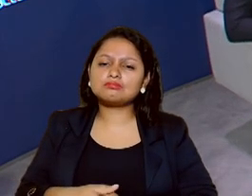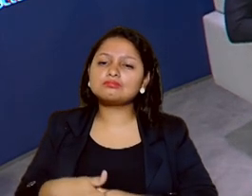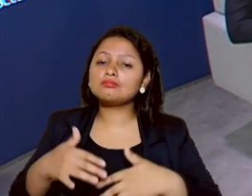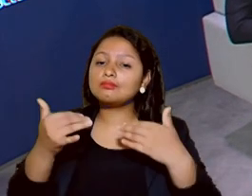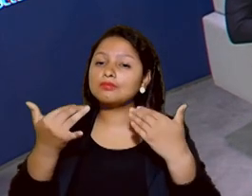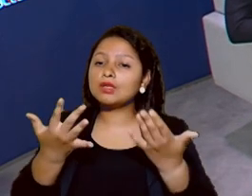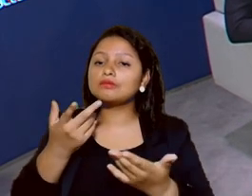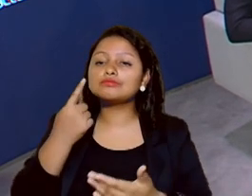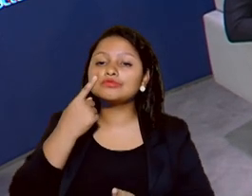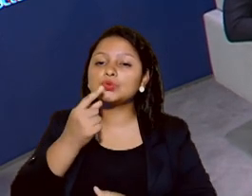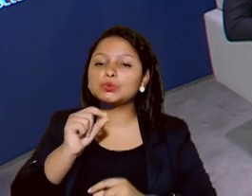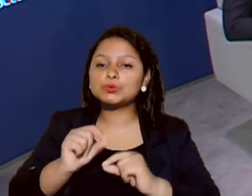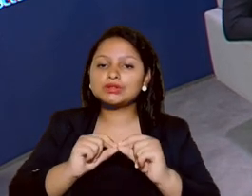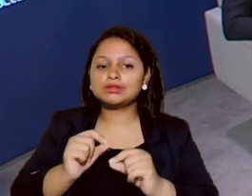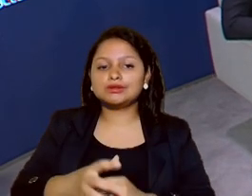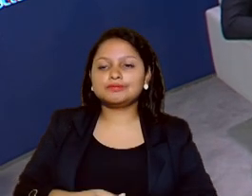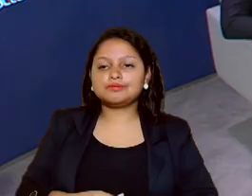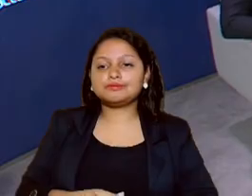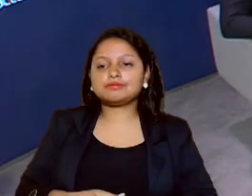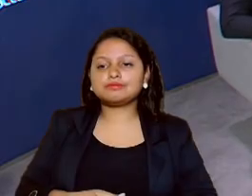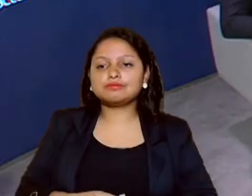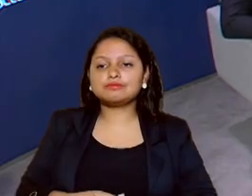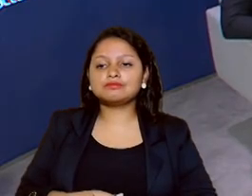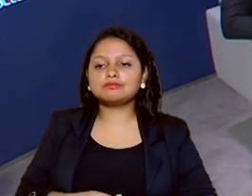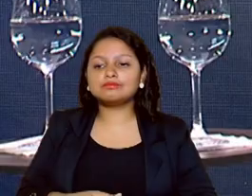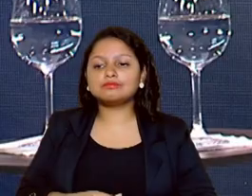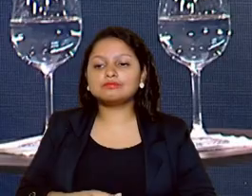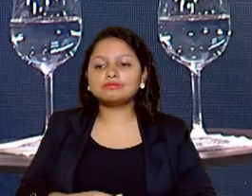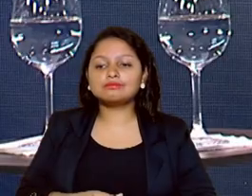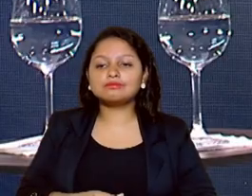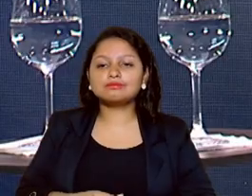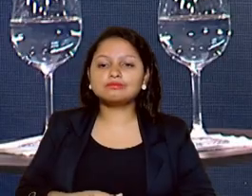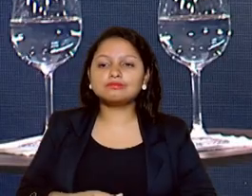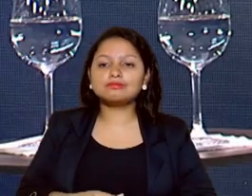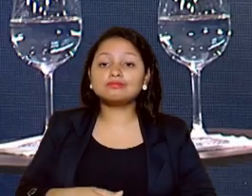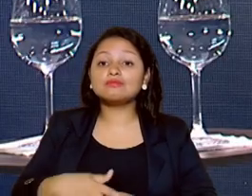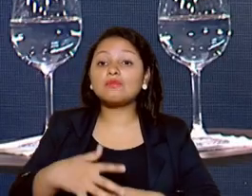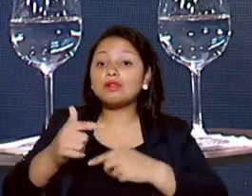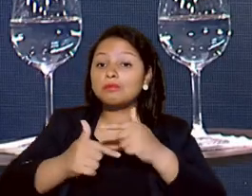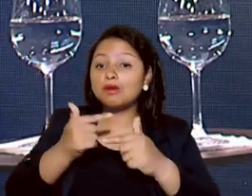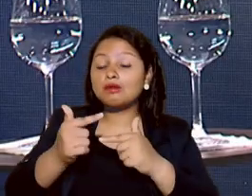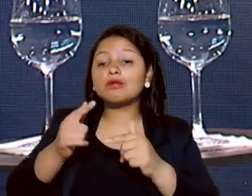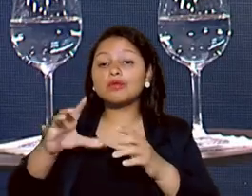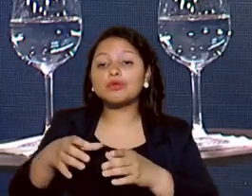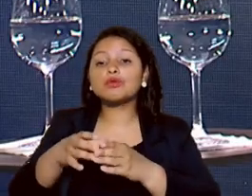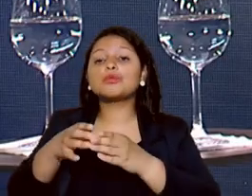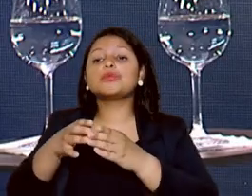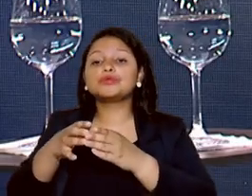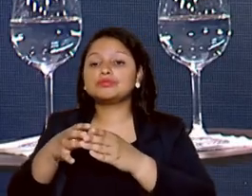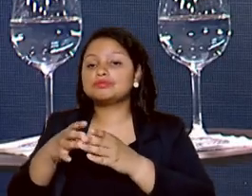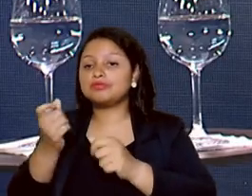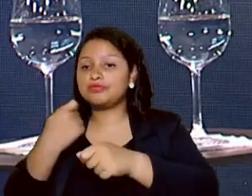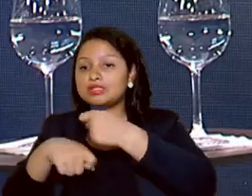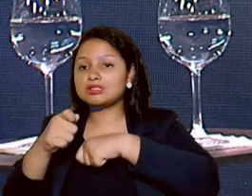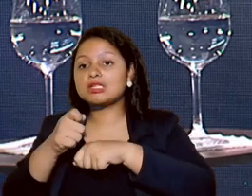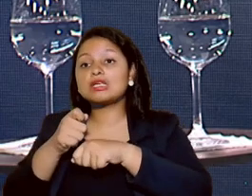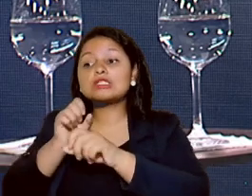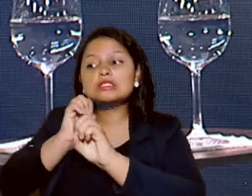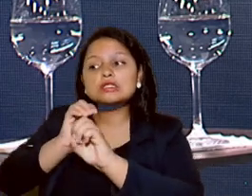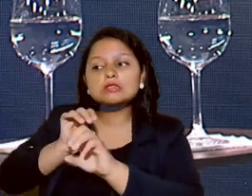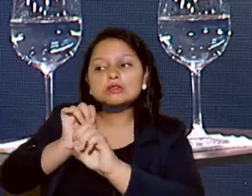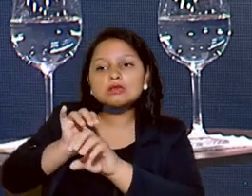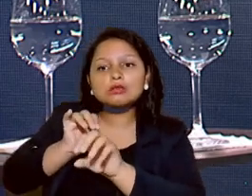foi foi um trabalho que as instituições financeiras fizeram também de Educação do próprio